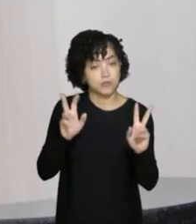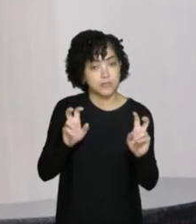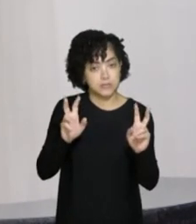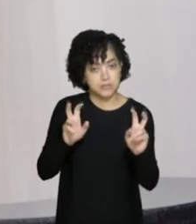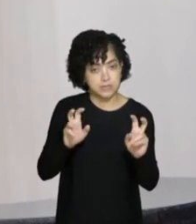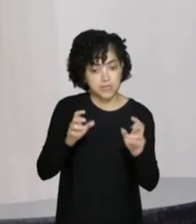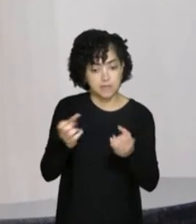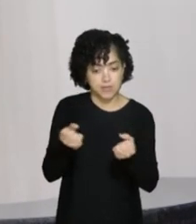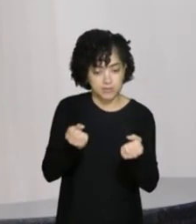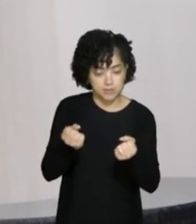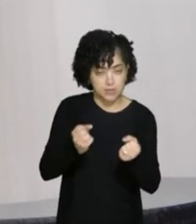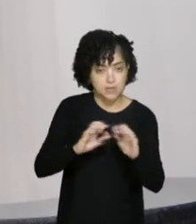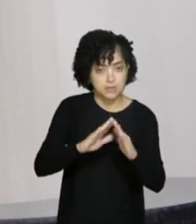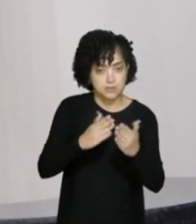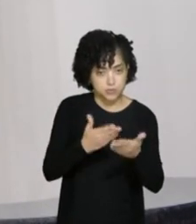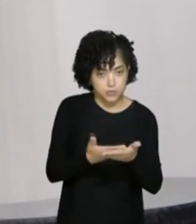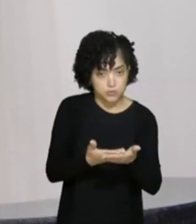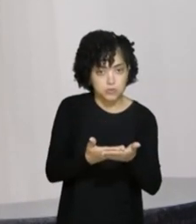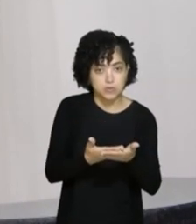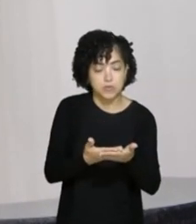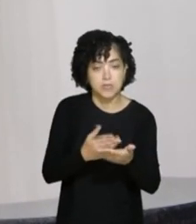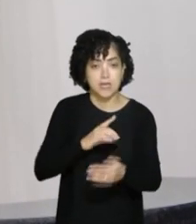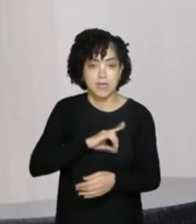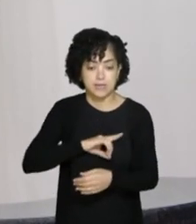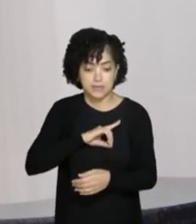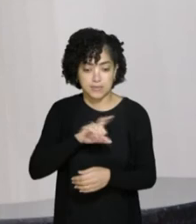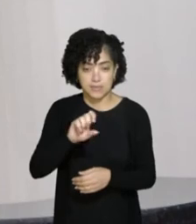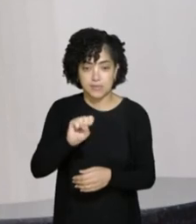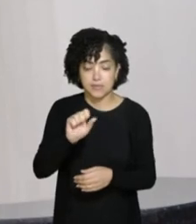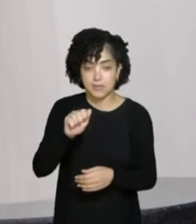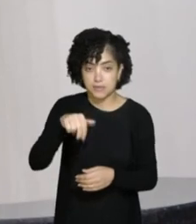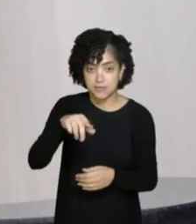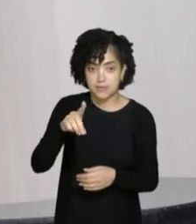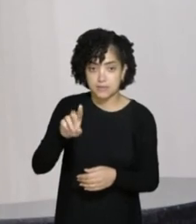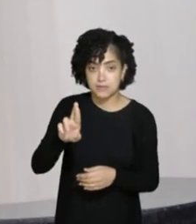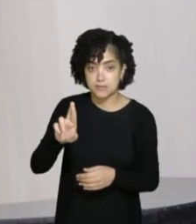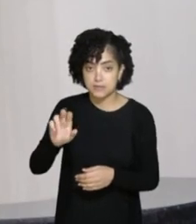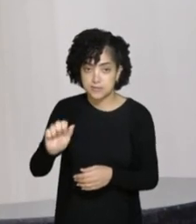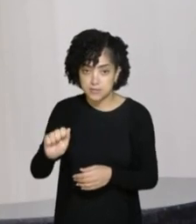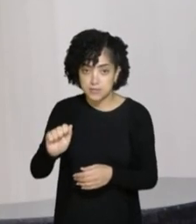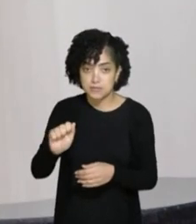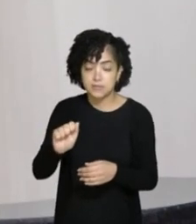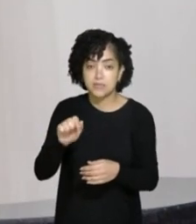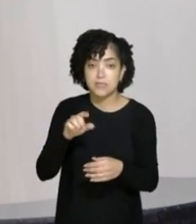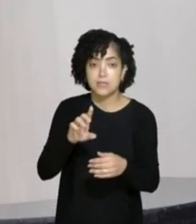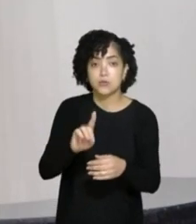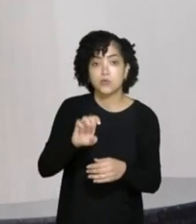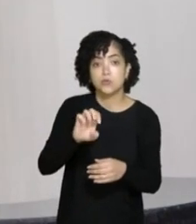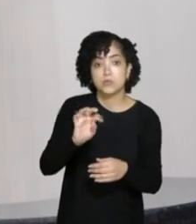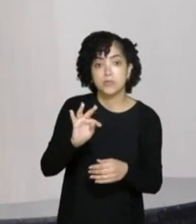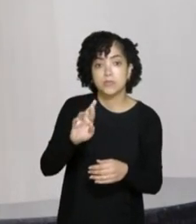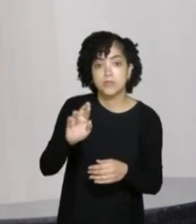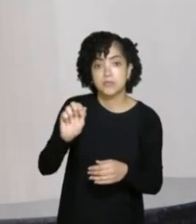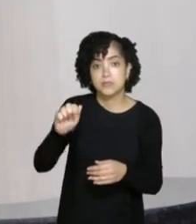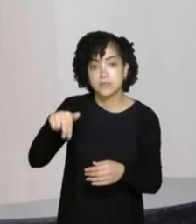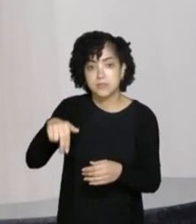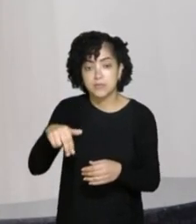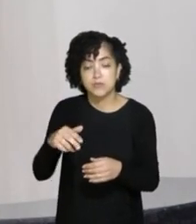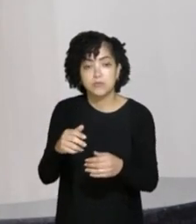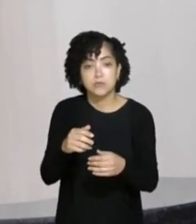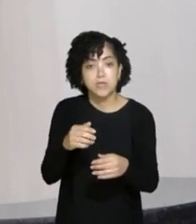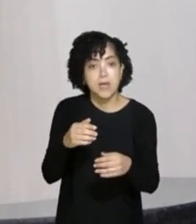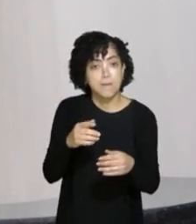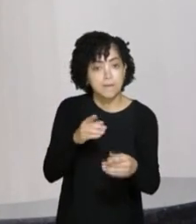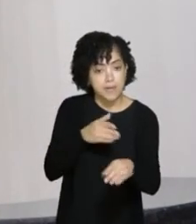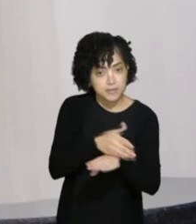agradecer, primeiro, a delegada Sandra do DETRAN, que esteve junto conosco num encontro agora promovido pela